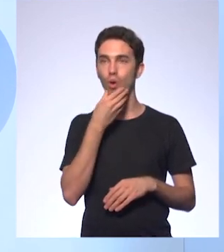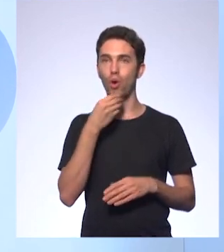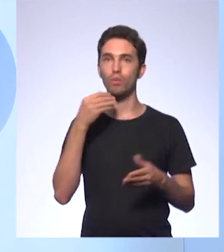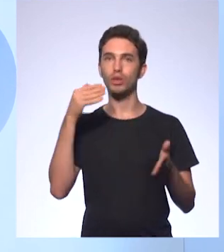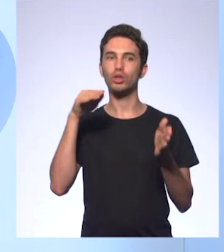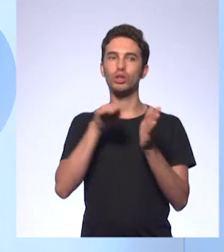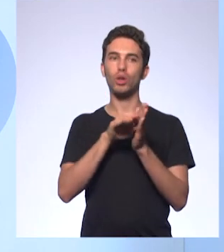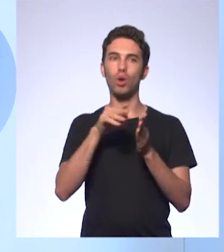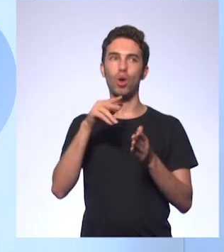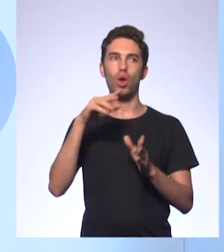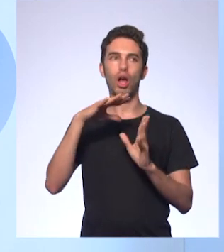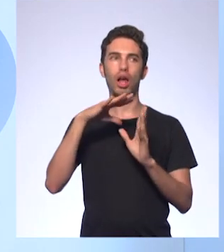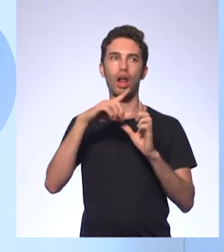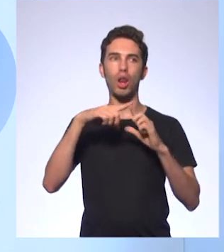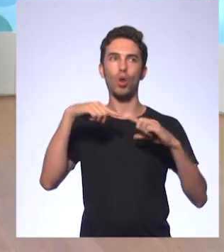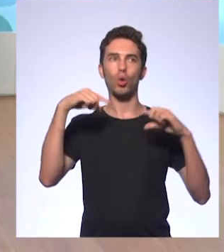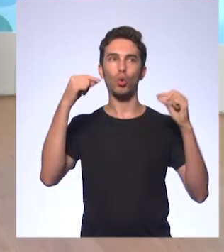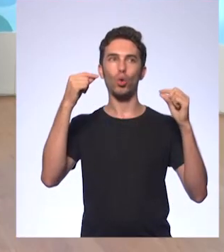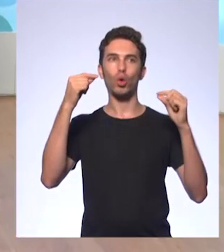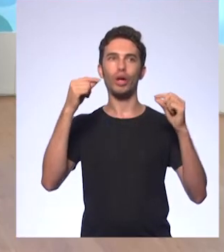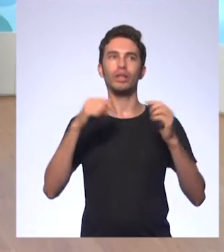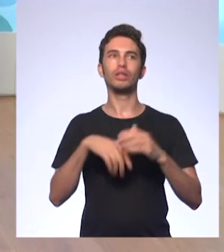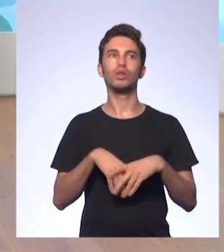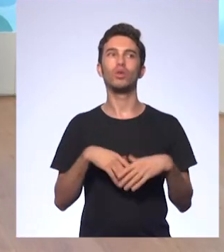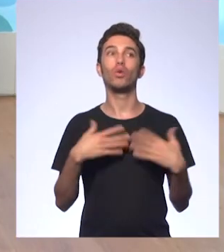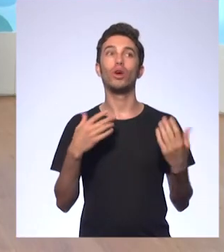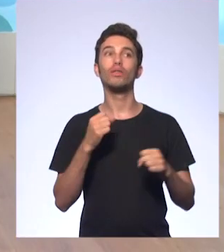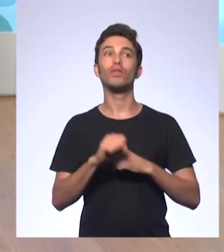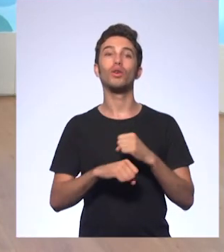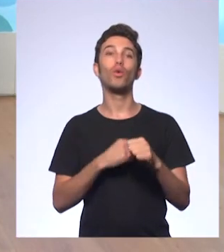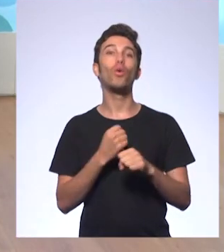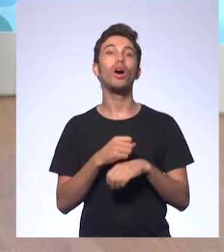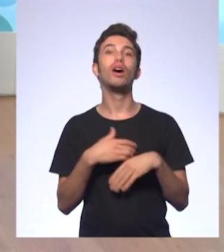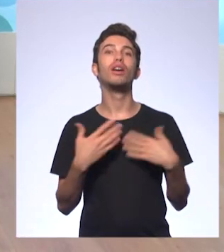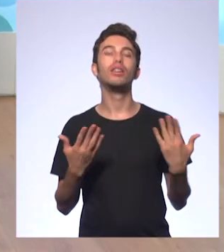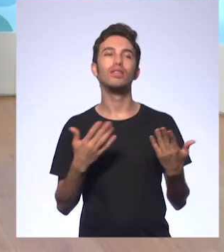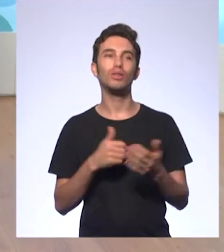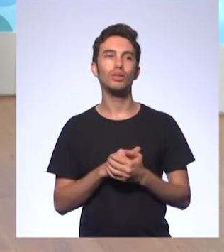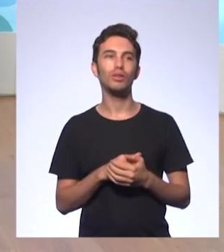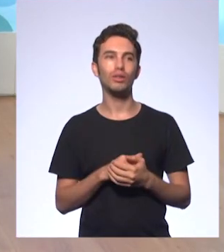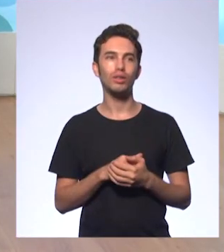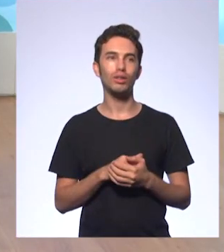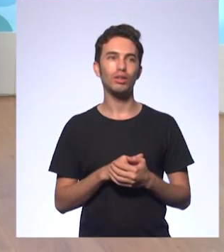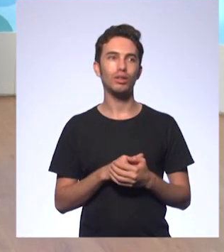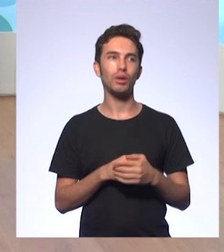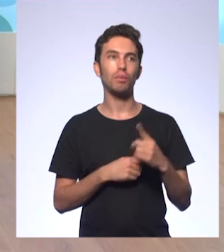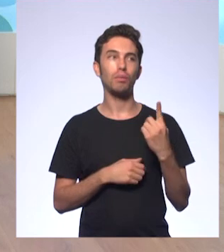Lua. E aí, quando foi que o homem chegou à Quando Lua? o homem chegou A gente à estava Lua? pesquisando aqui com o pessoal da produção,